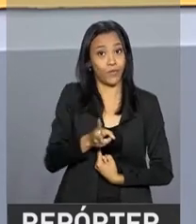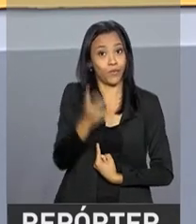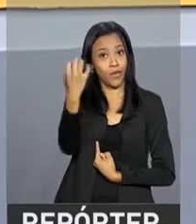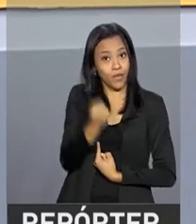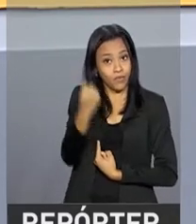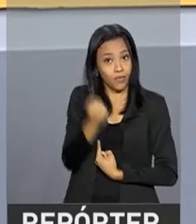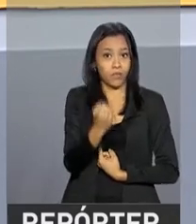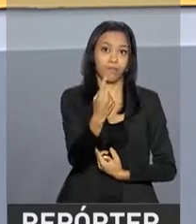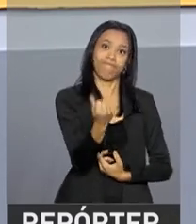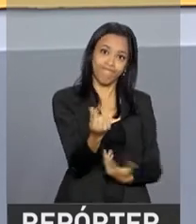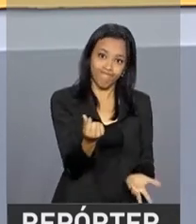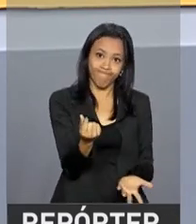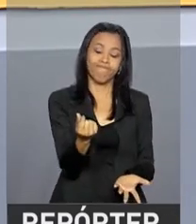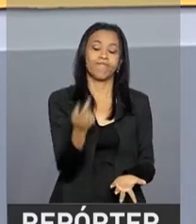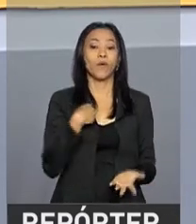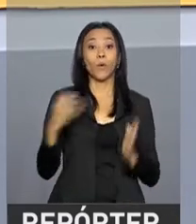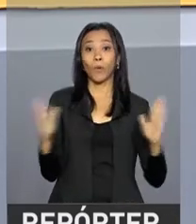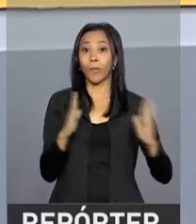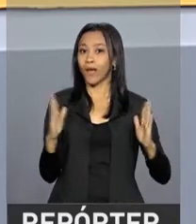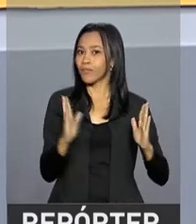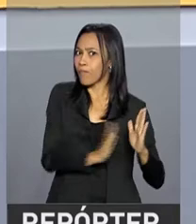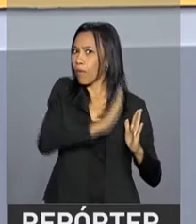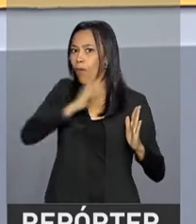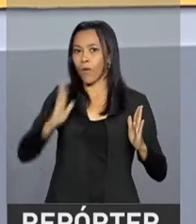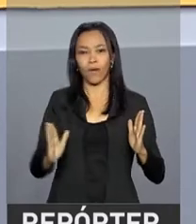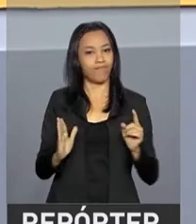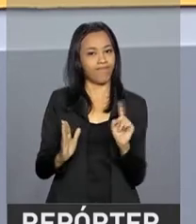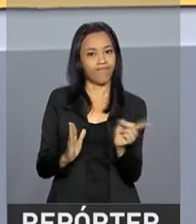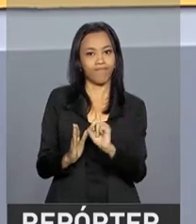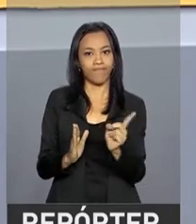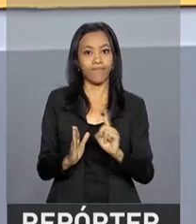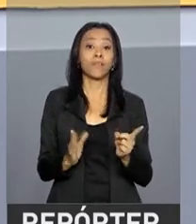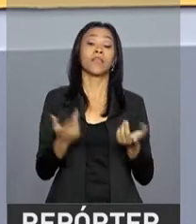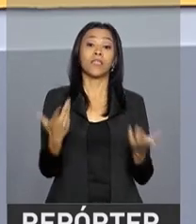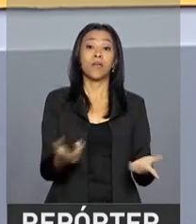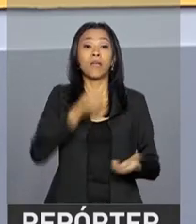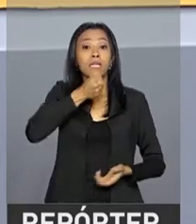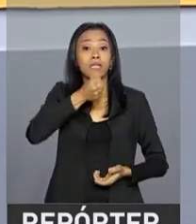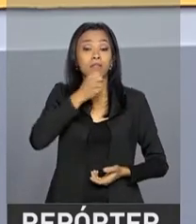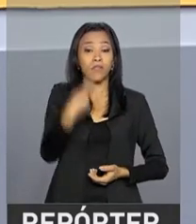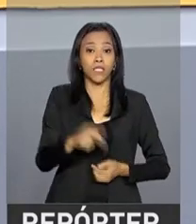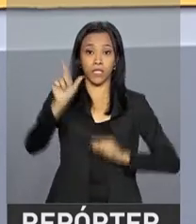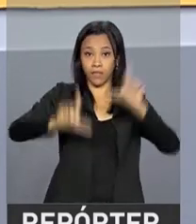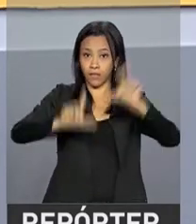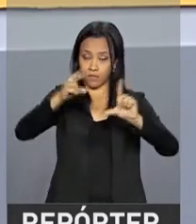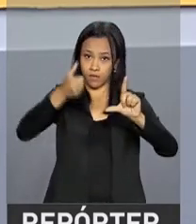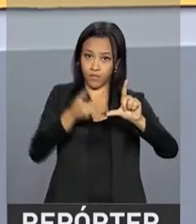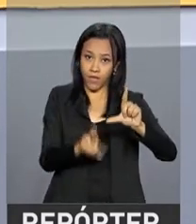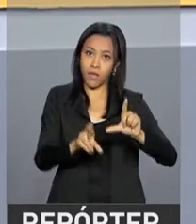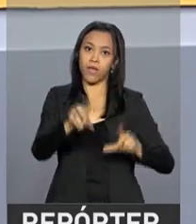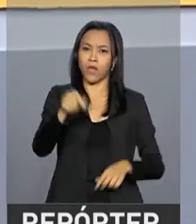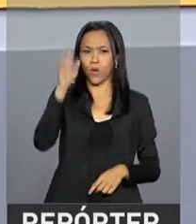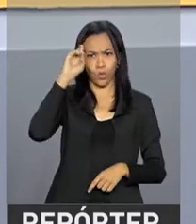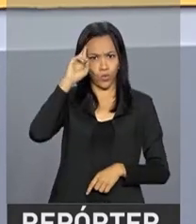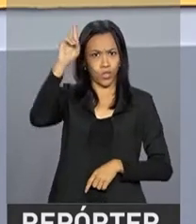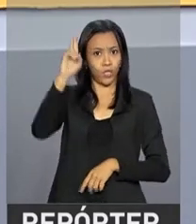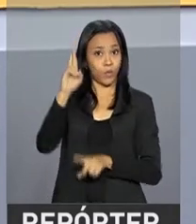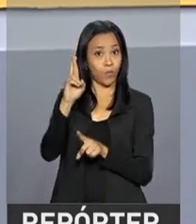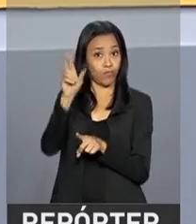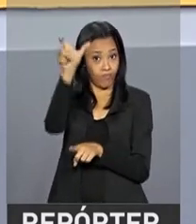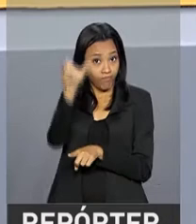os benefícios o prazo não vai ser prorrogado em entrevista à tv nbr o diretor de benefícios do inss